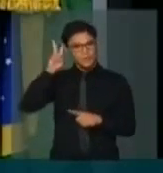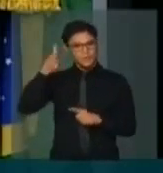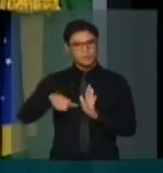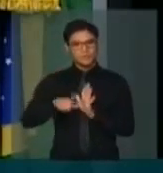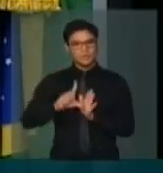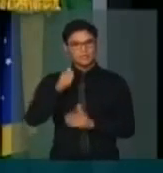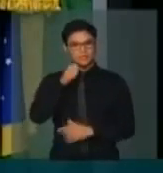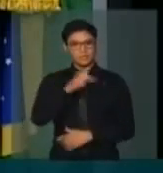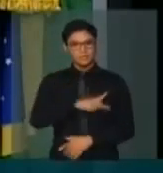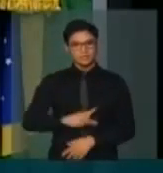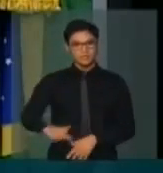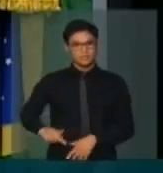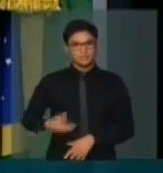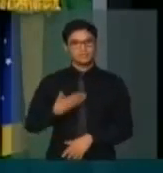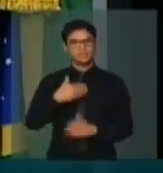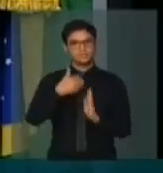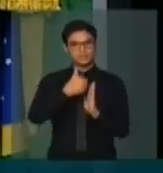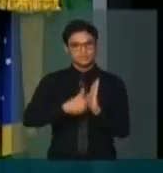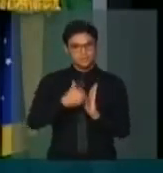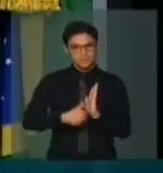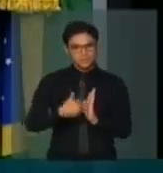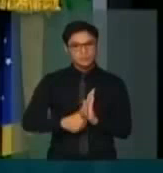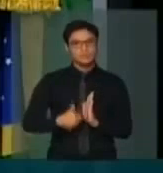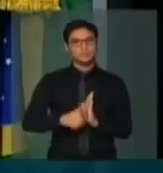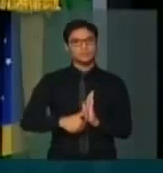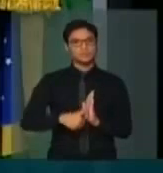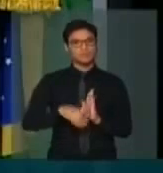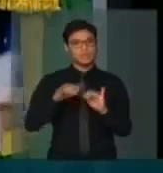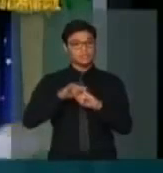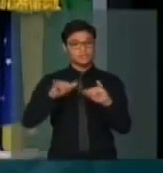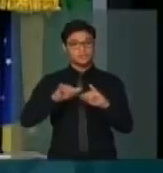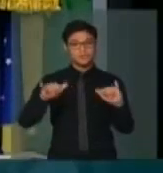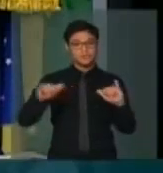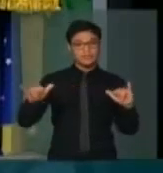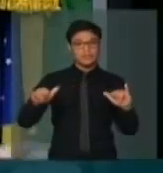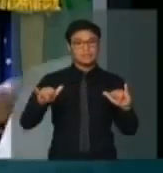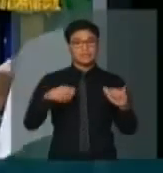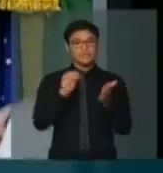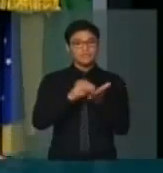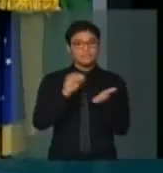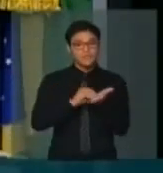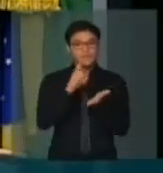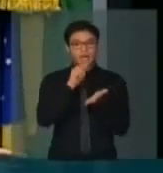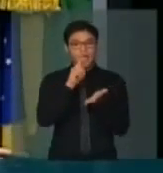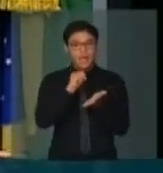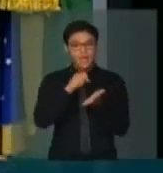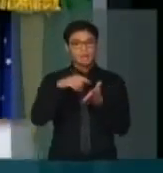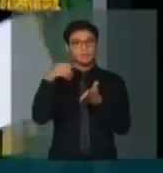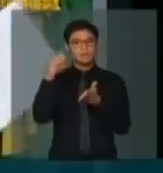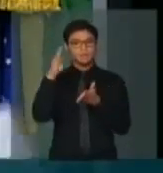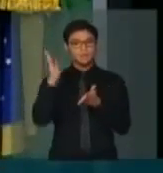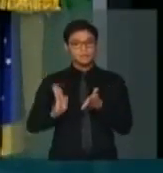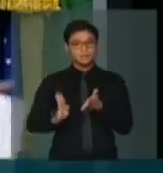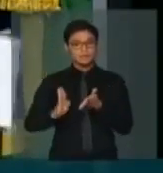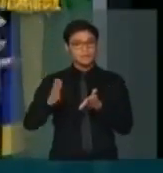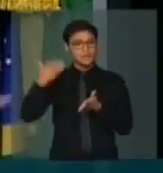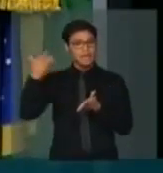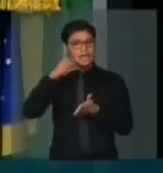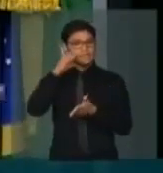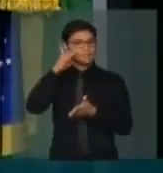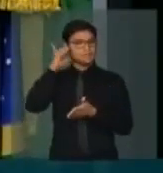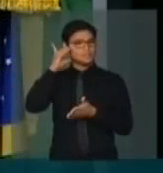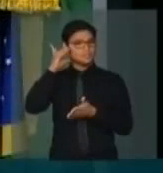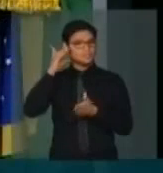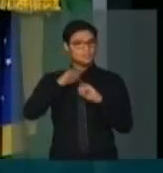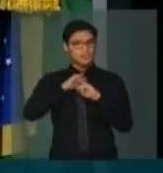Dilma diminuindo a conta do povo brasileiro diante de uma crise hídrica. A matriz energética do Brasil